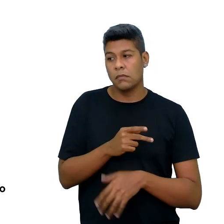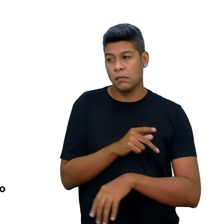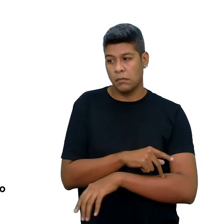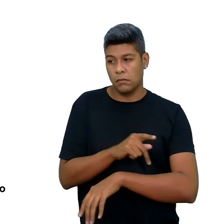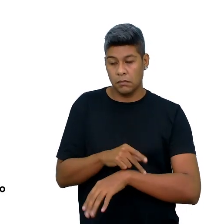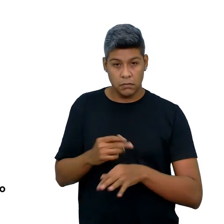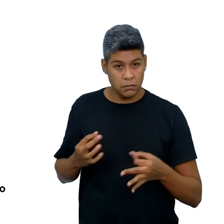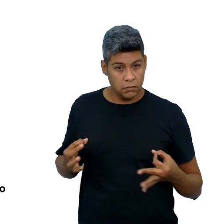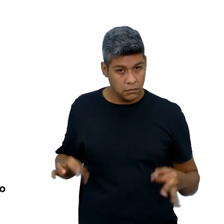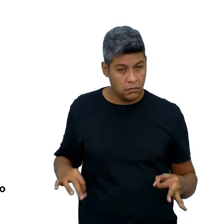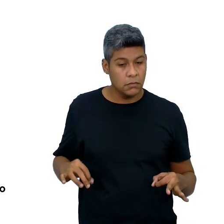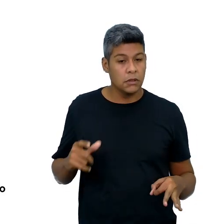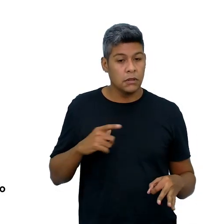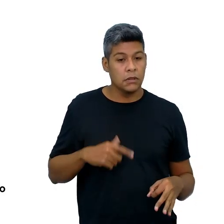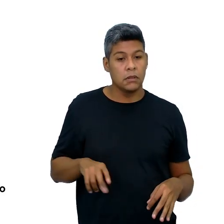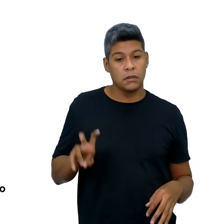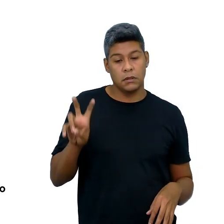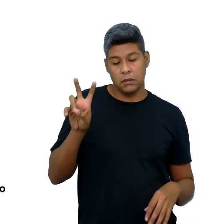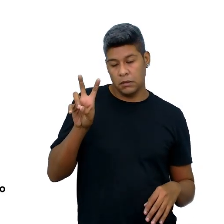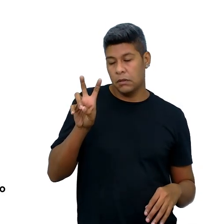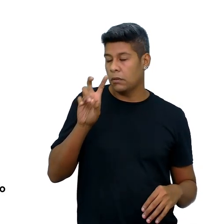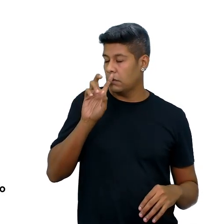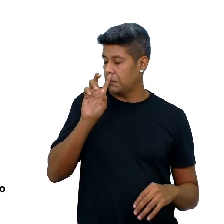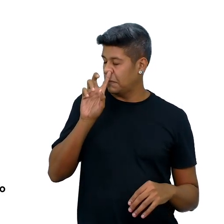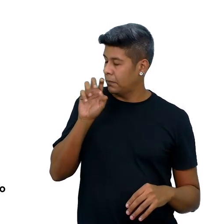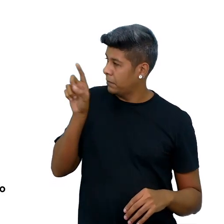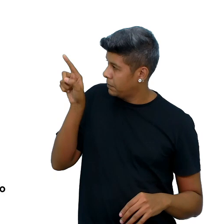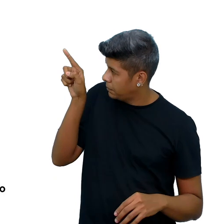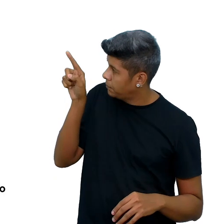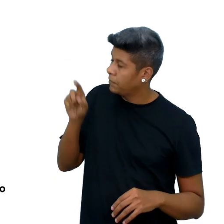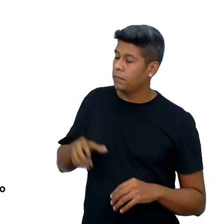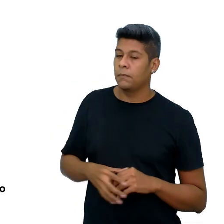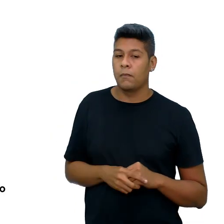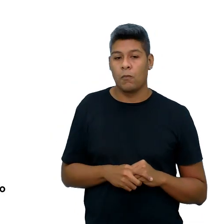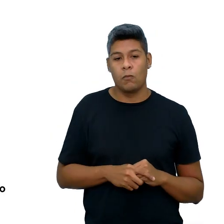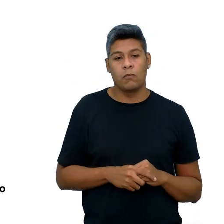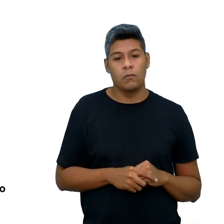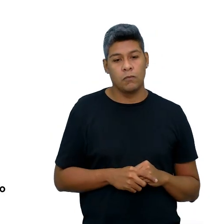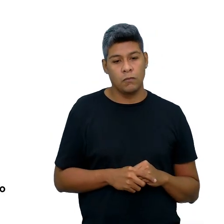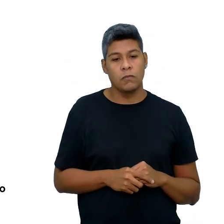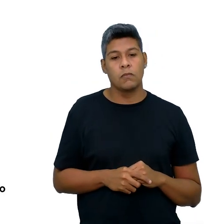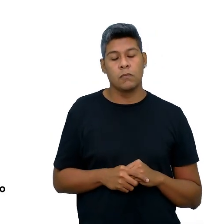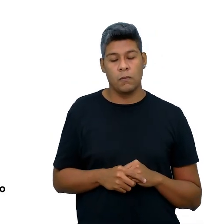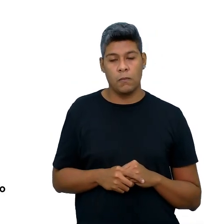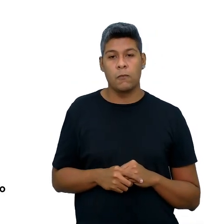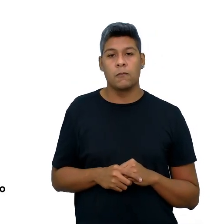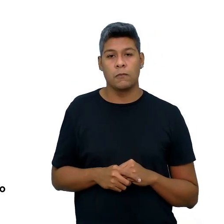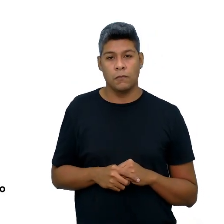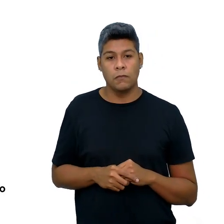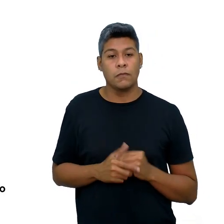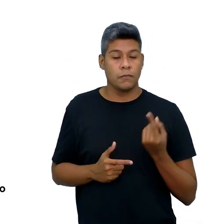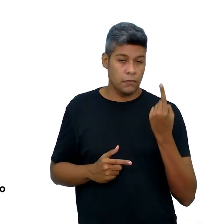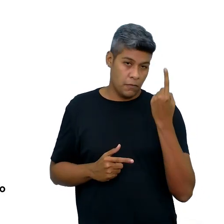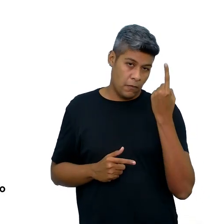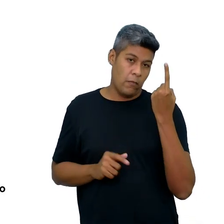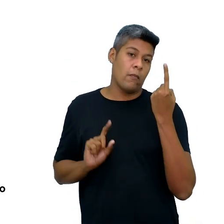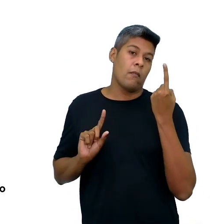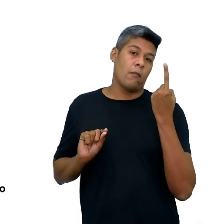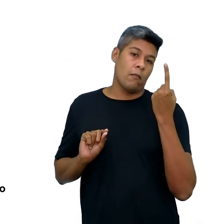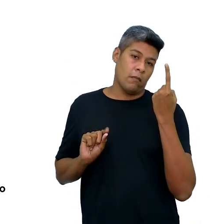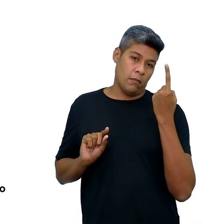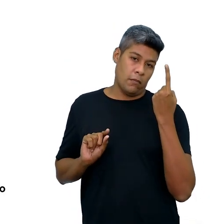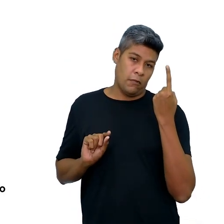né? E aí nós temos 5 ações aí para sugerir a vocês. A primeira, nós trazemos aí,